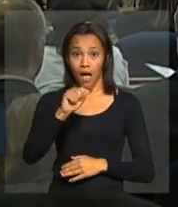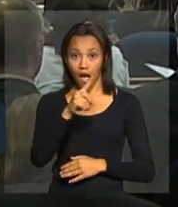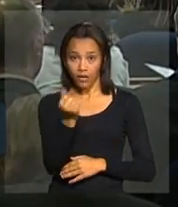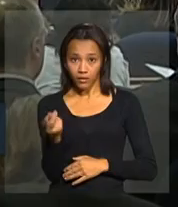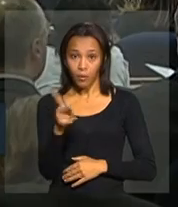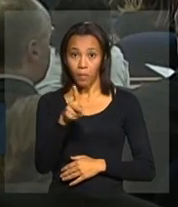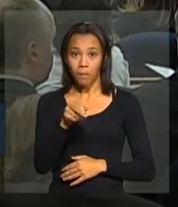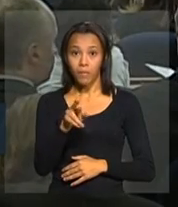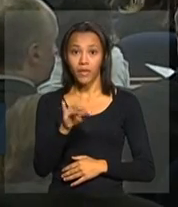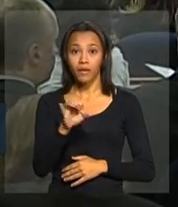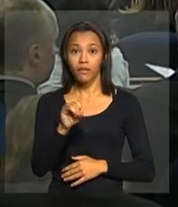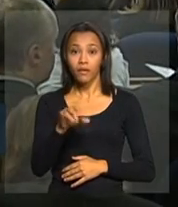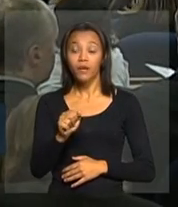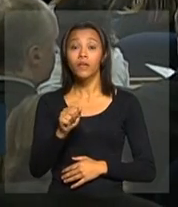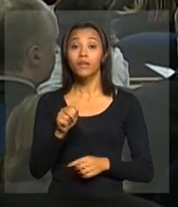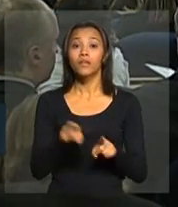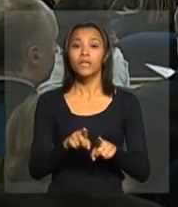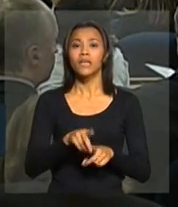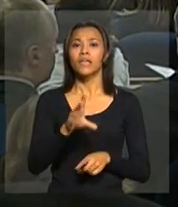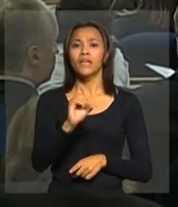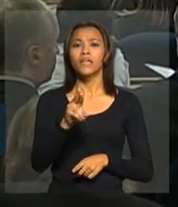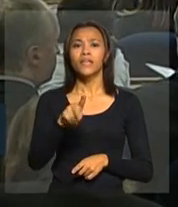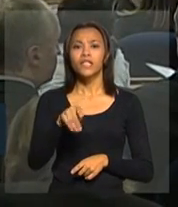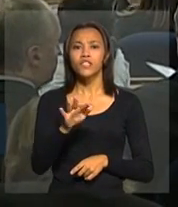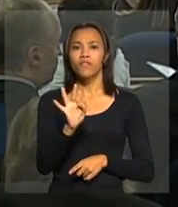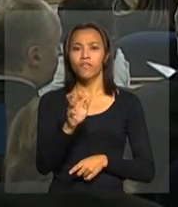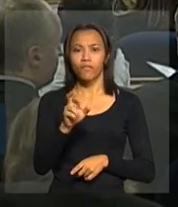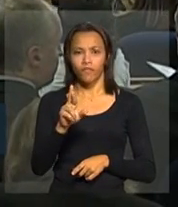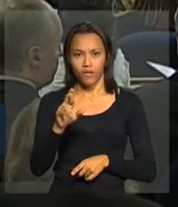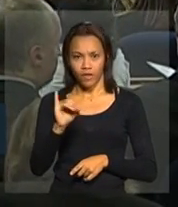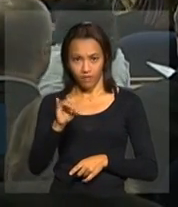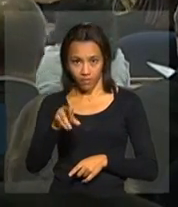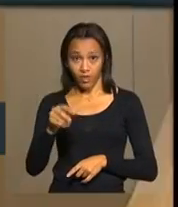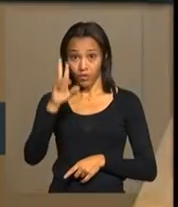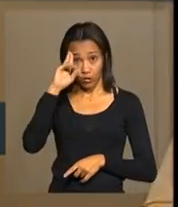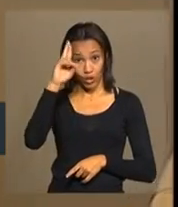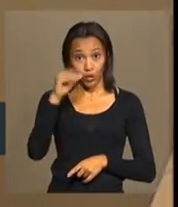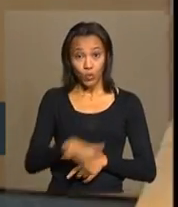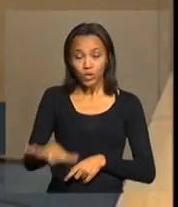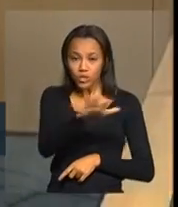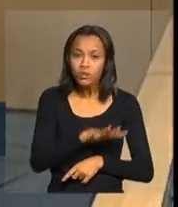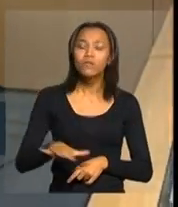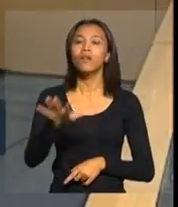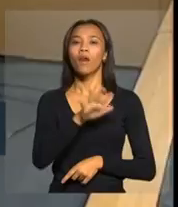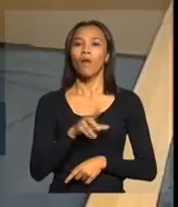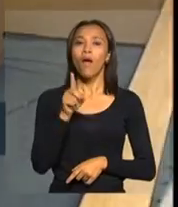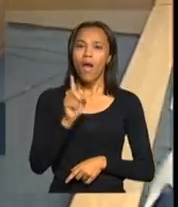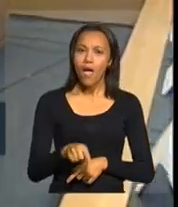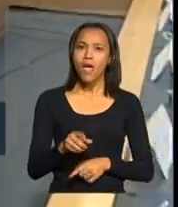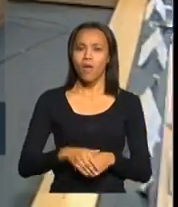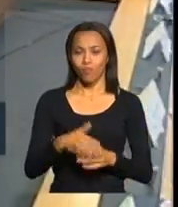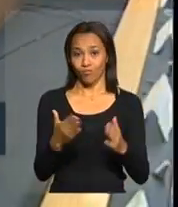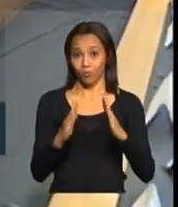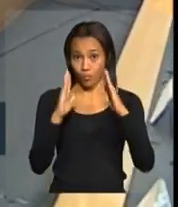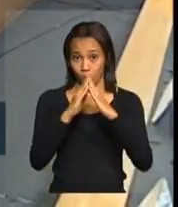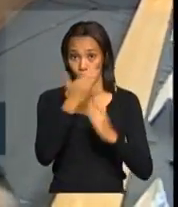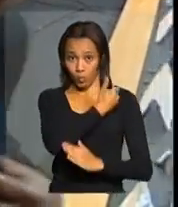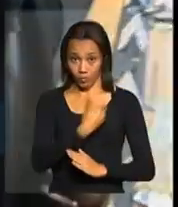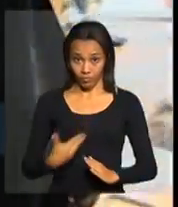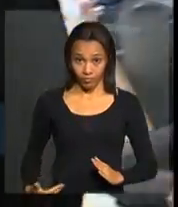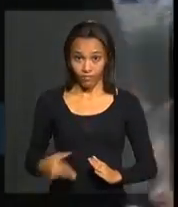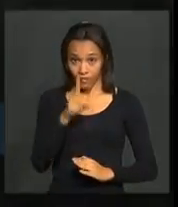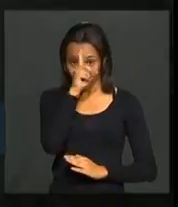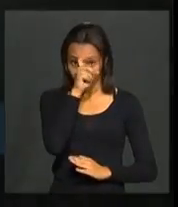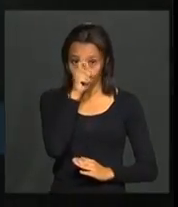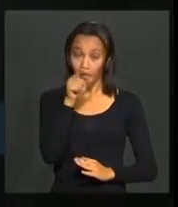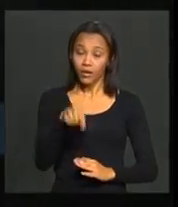Pereira Nunes, o senhor Christian Ferreira, diretor-geral. Trata-se de hospital público localizado no município